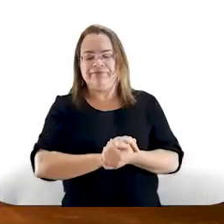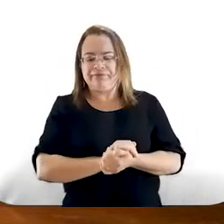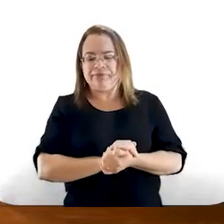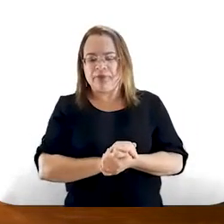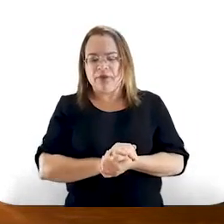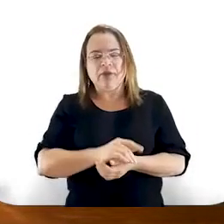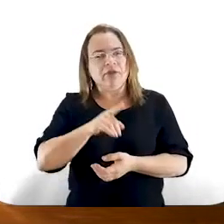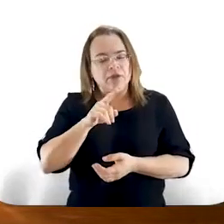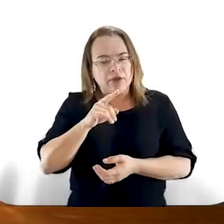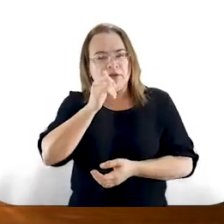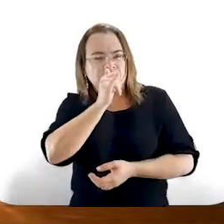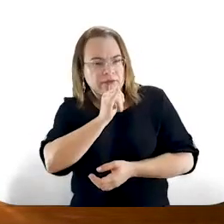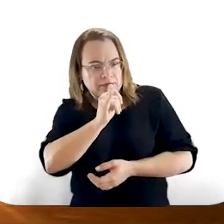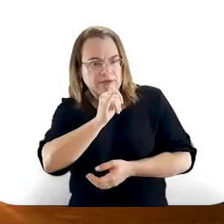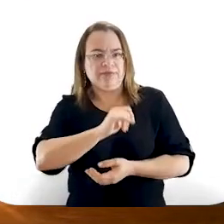e viu.